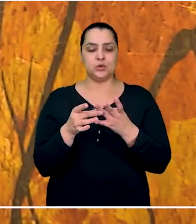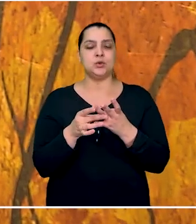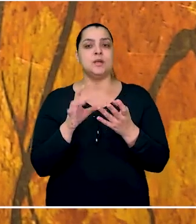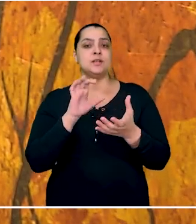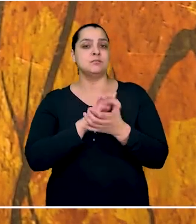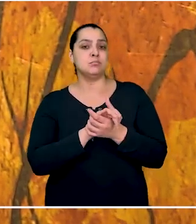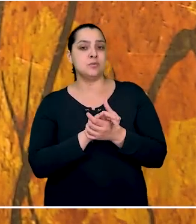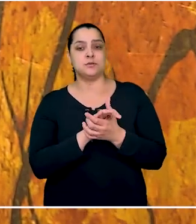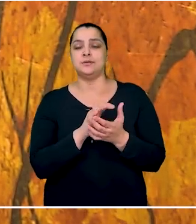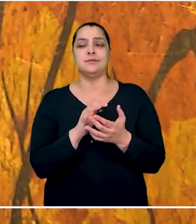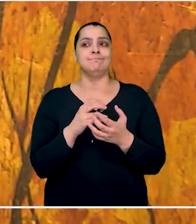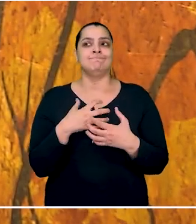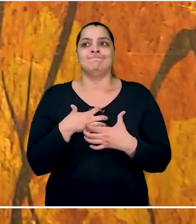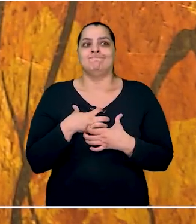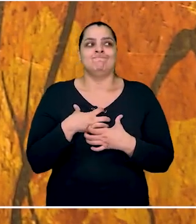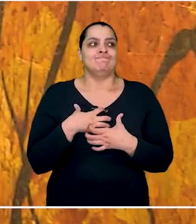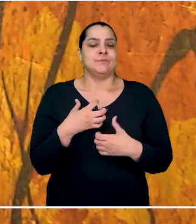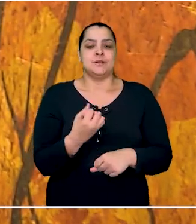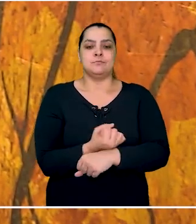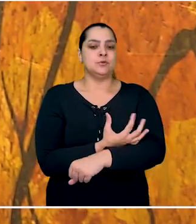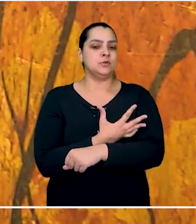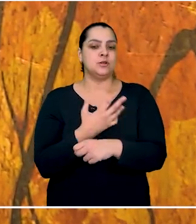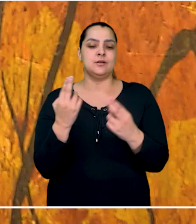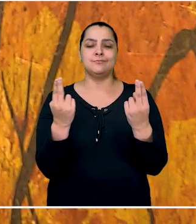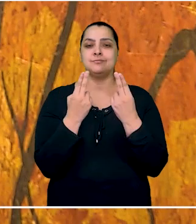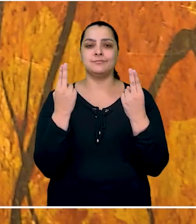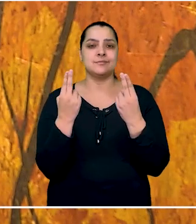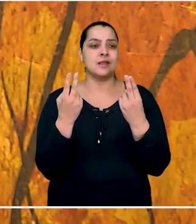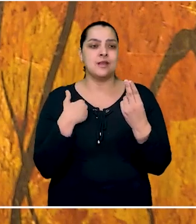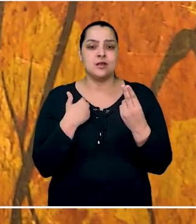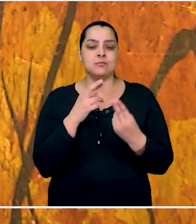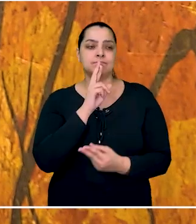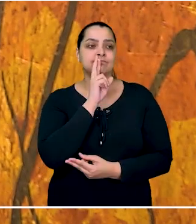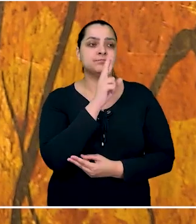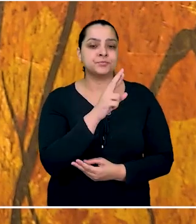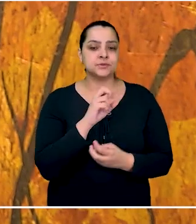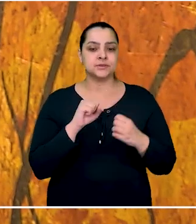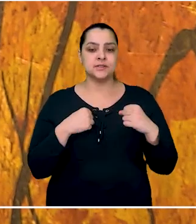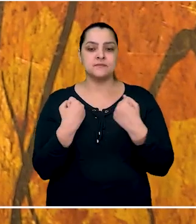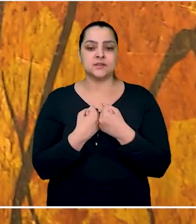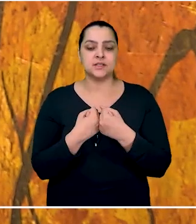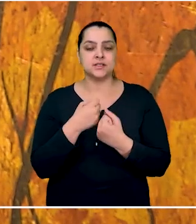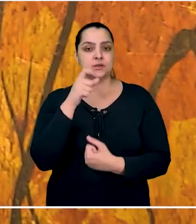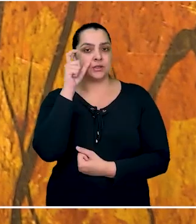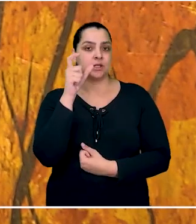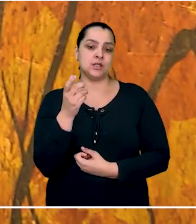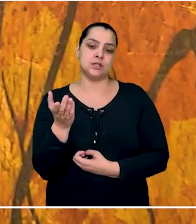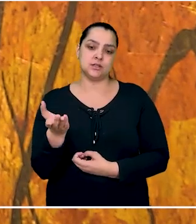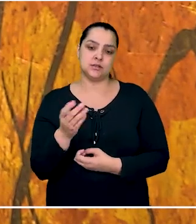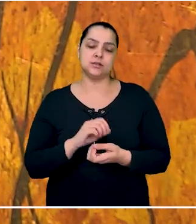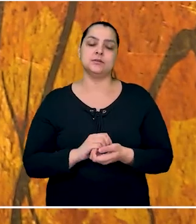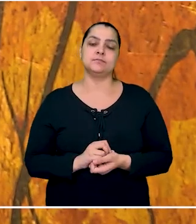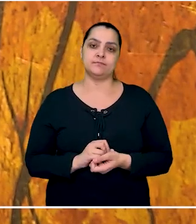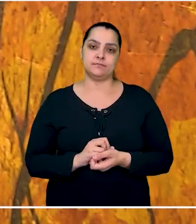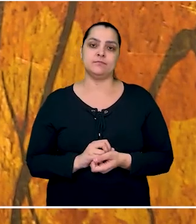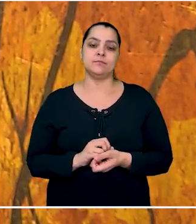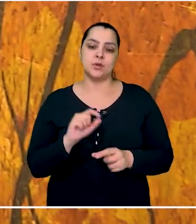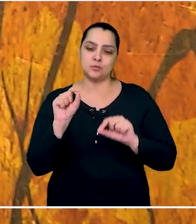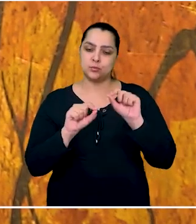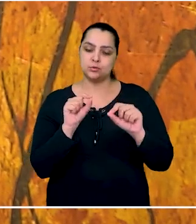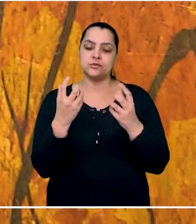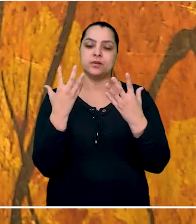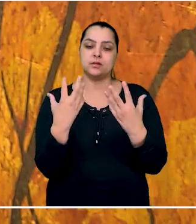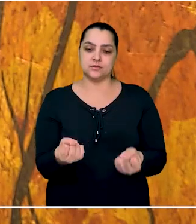empregado alegaram não terem tido condições emocionais e técnicas de defenderem os próprios interesses. O motivo